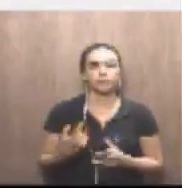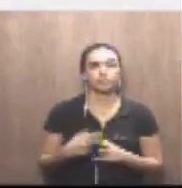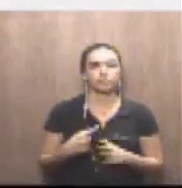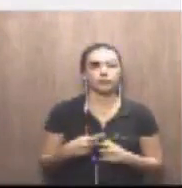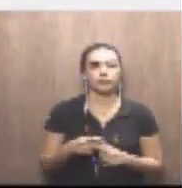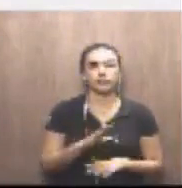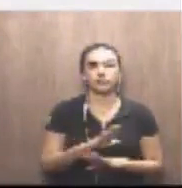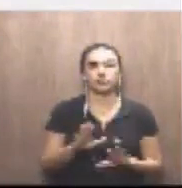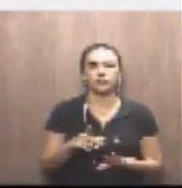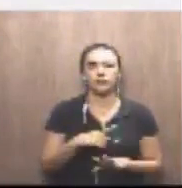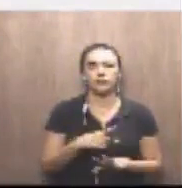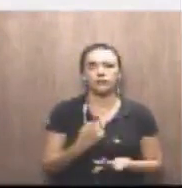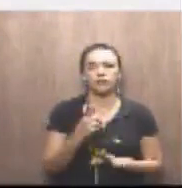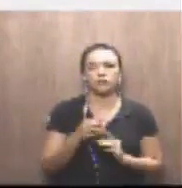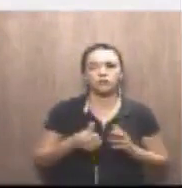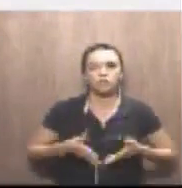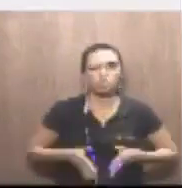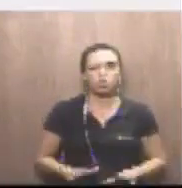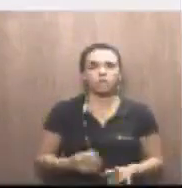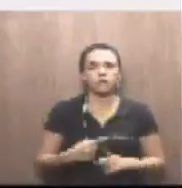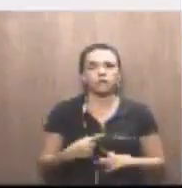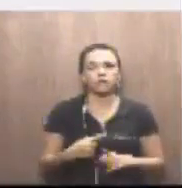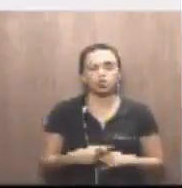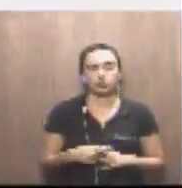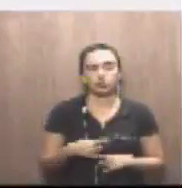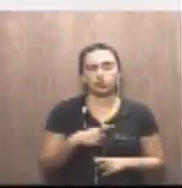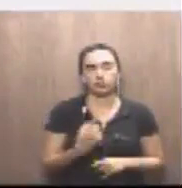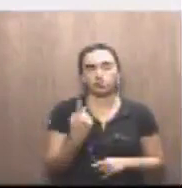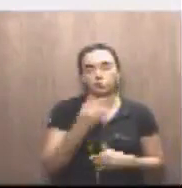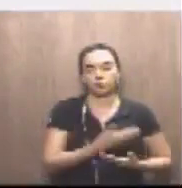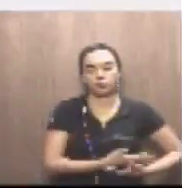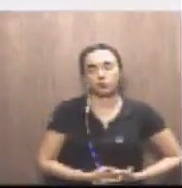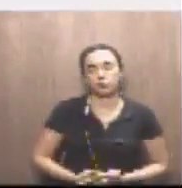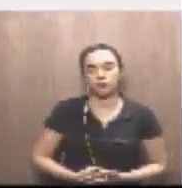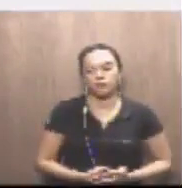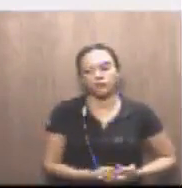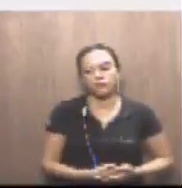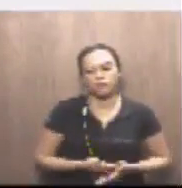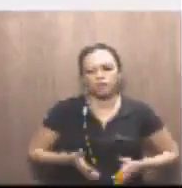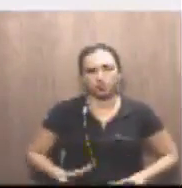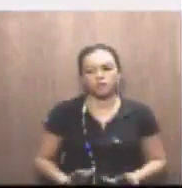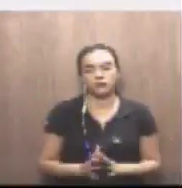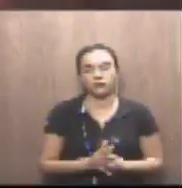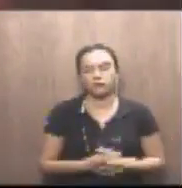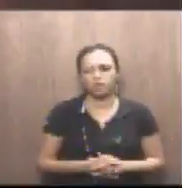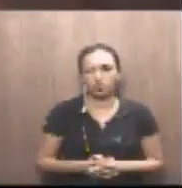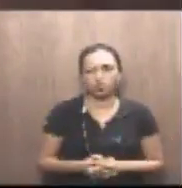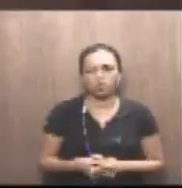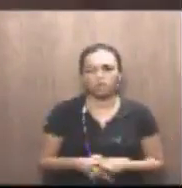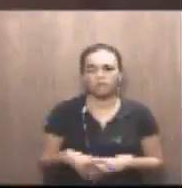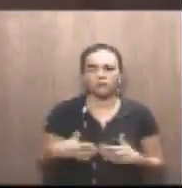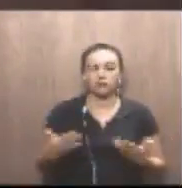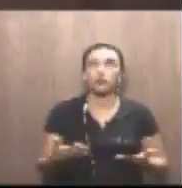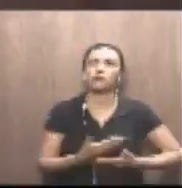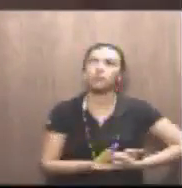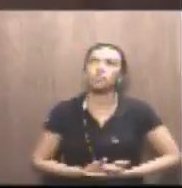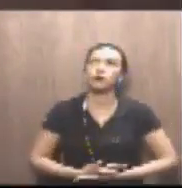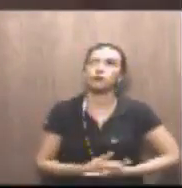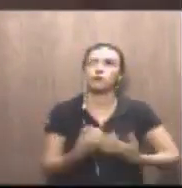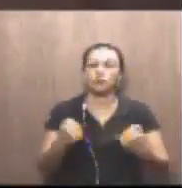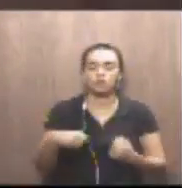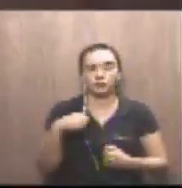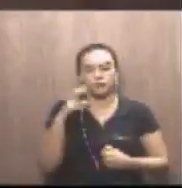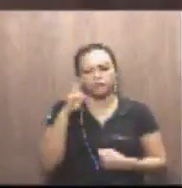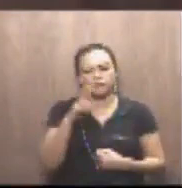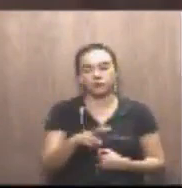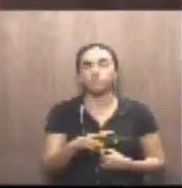só existe um parto, porque existe um bebê para nascer. Então, esse bebê precisa ser